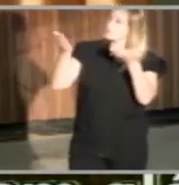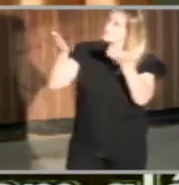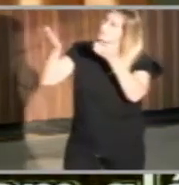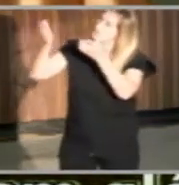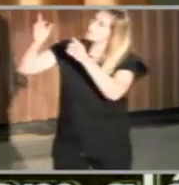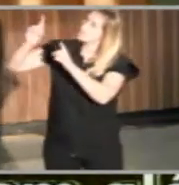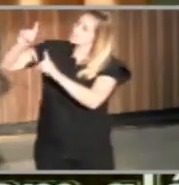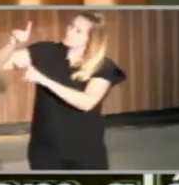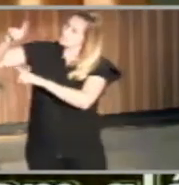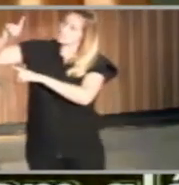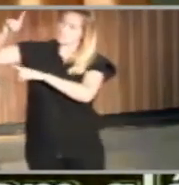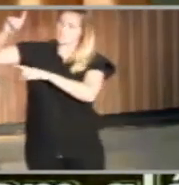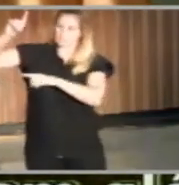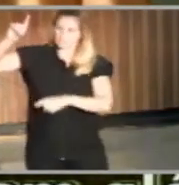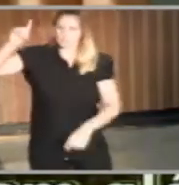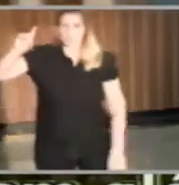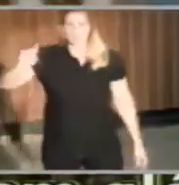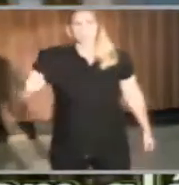és,